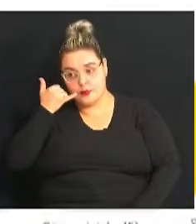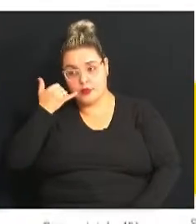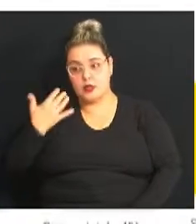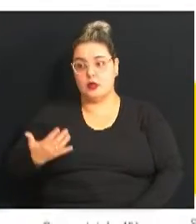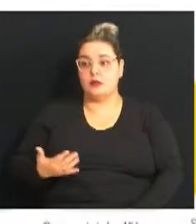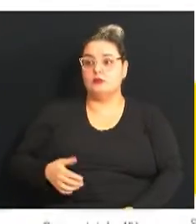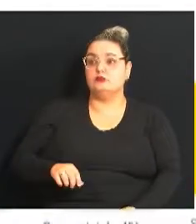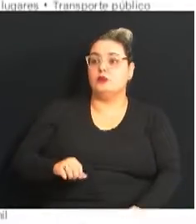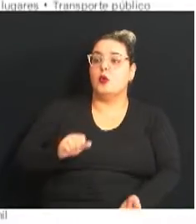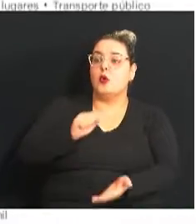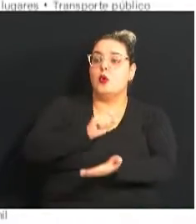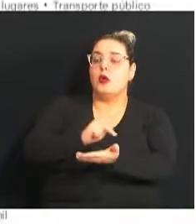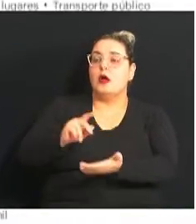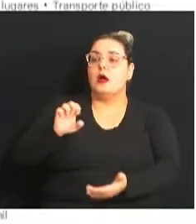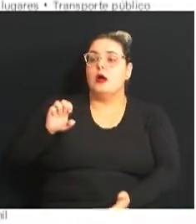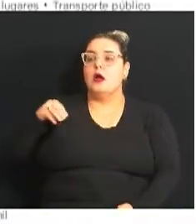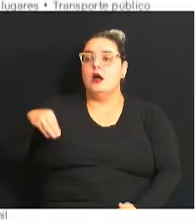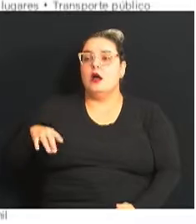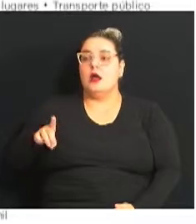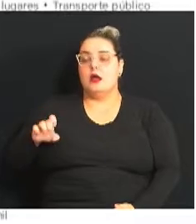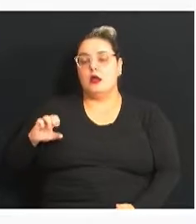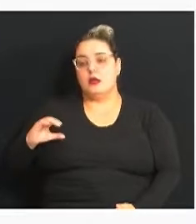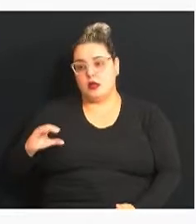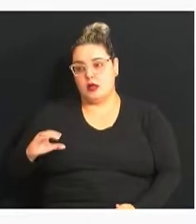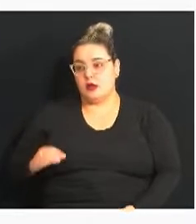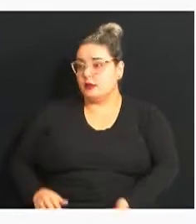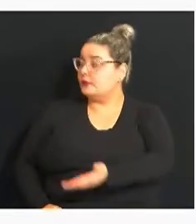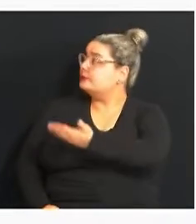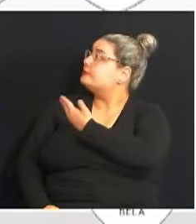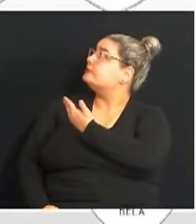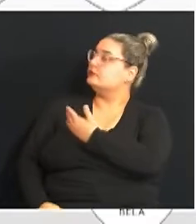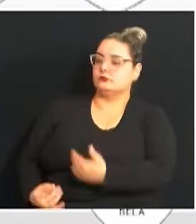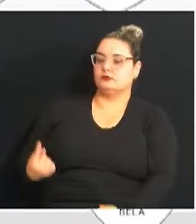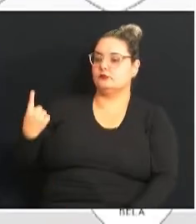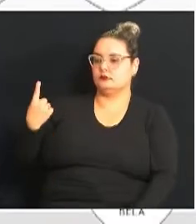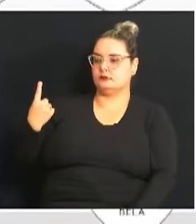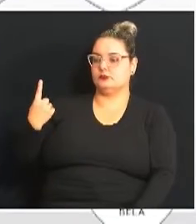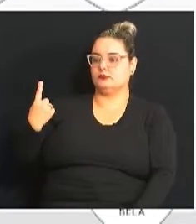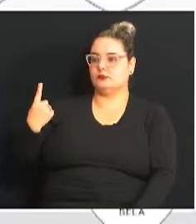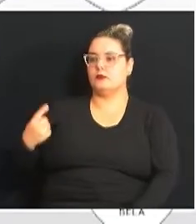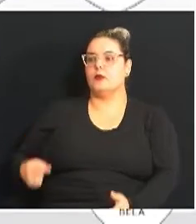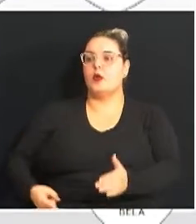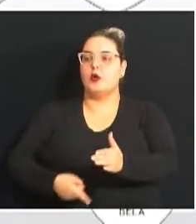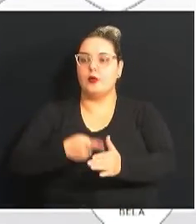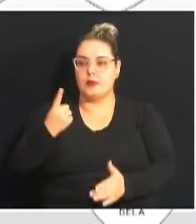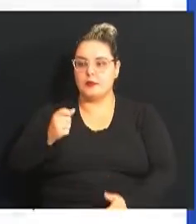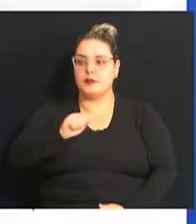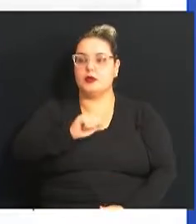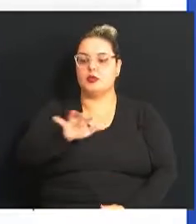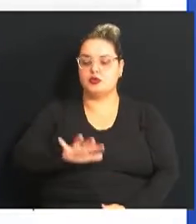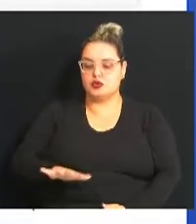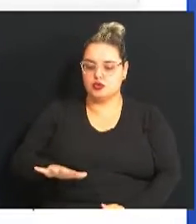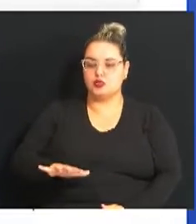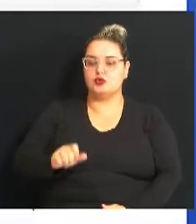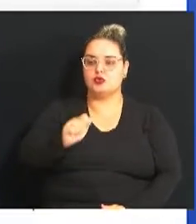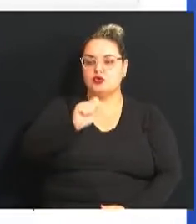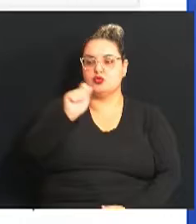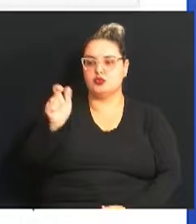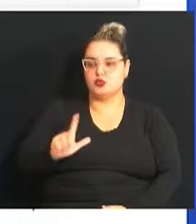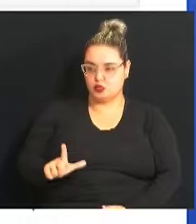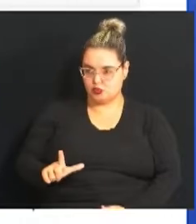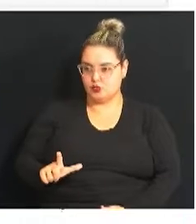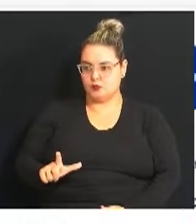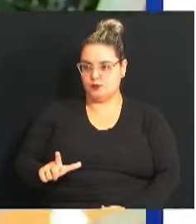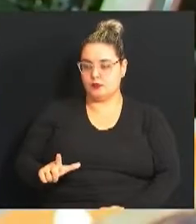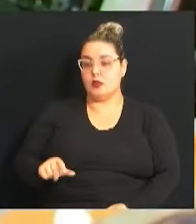baixar o aplicativo da INDEC. E dentro do aplicativo da INDEC, o primeiro ícone é o Zona Azul Digital, onde a pessoa ela vai fazer